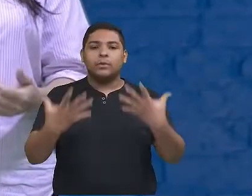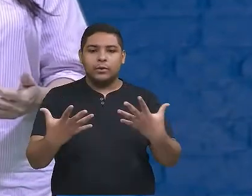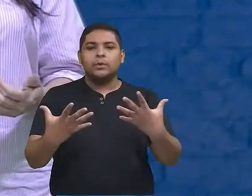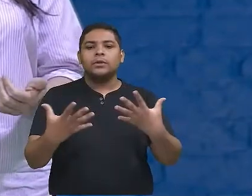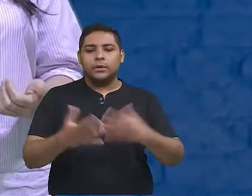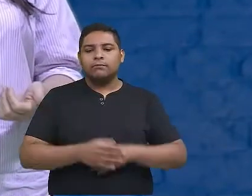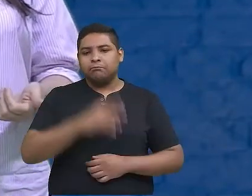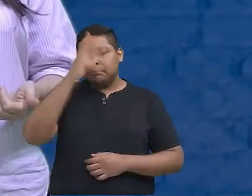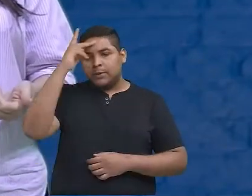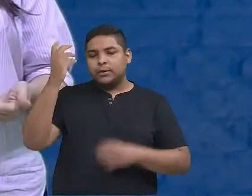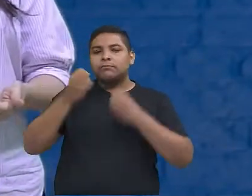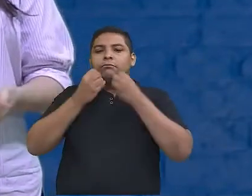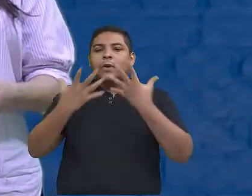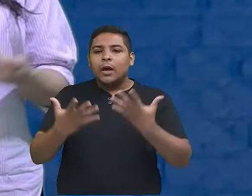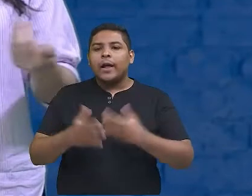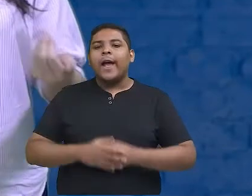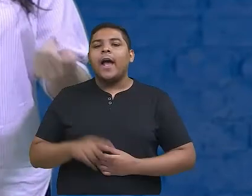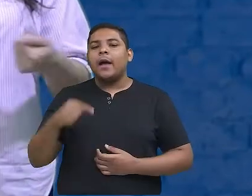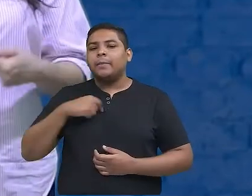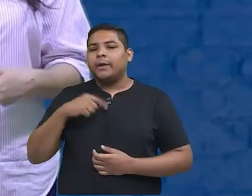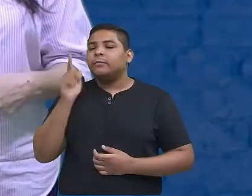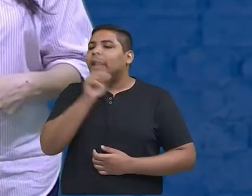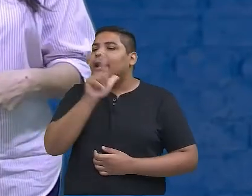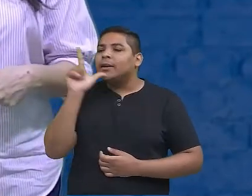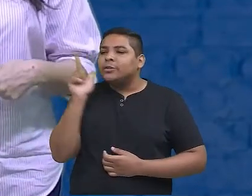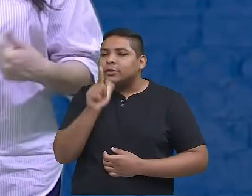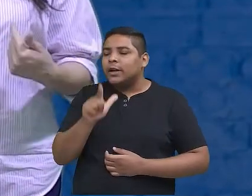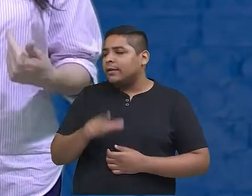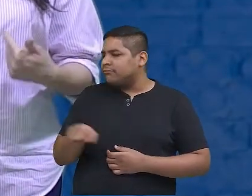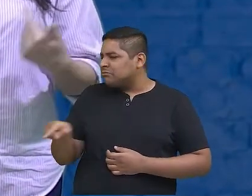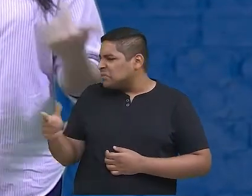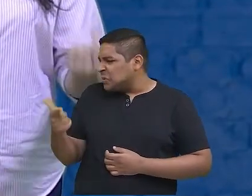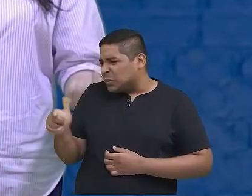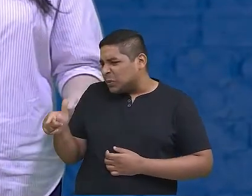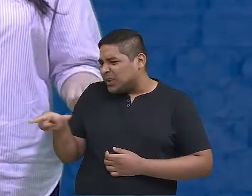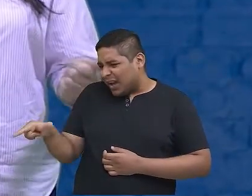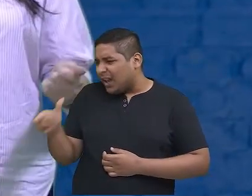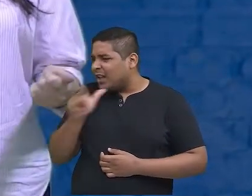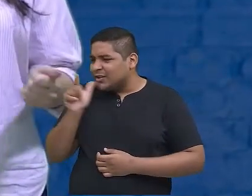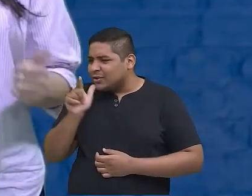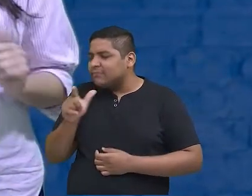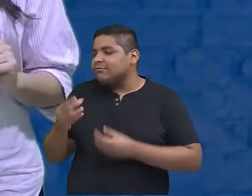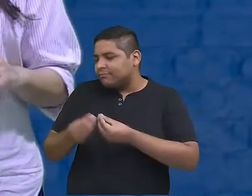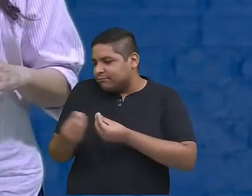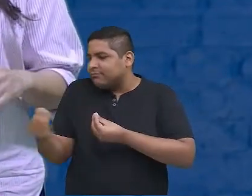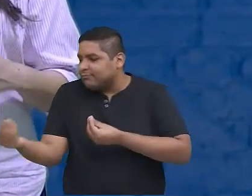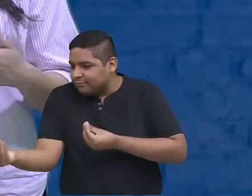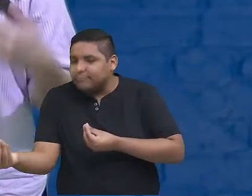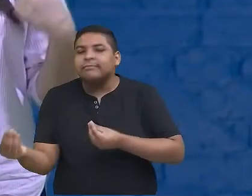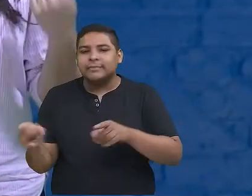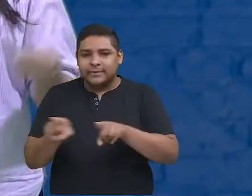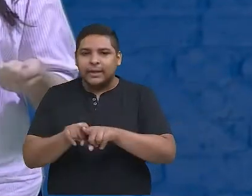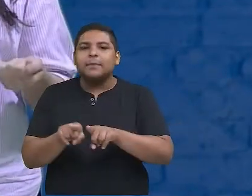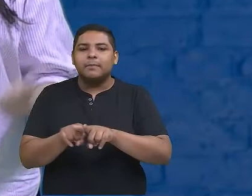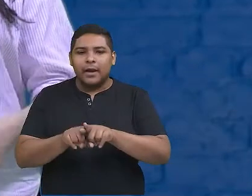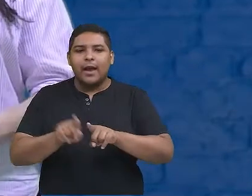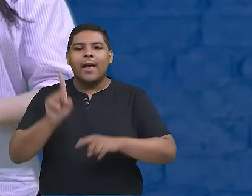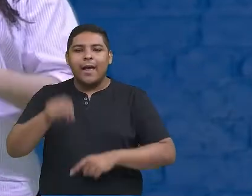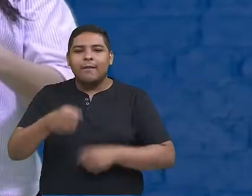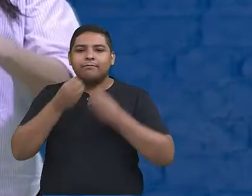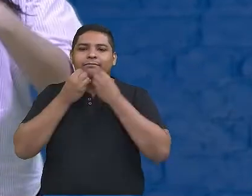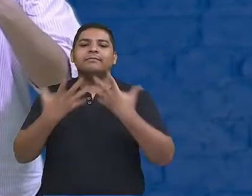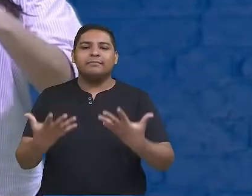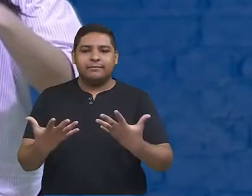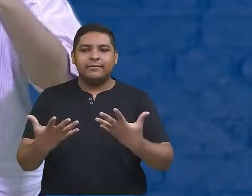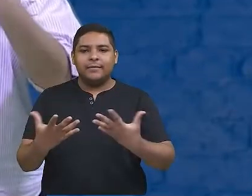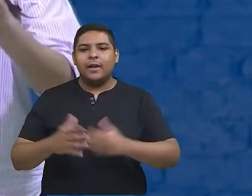que a gente divide o lanche com alguém? Pode ser generoso. Ou quando estamos carregando a nossa mochila